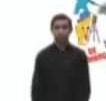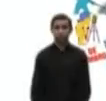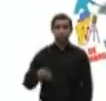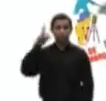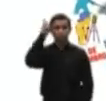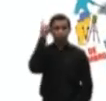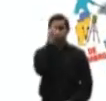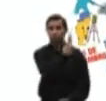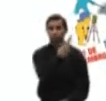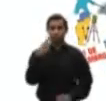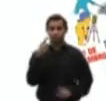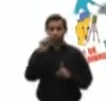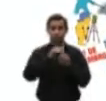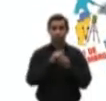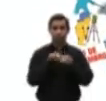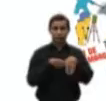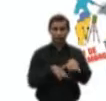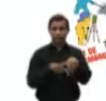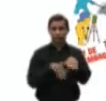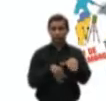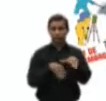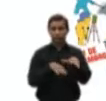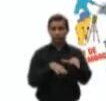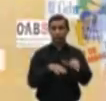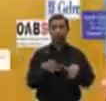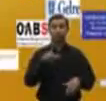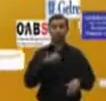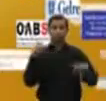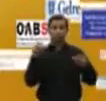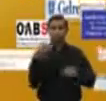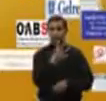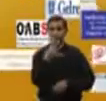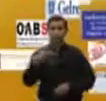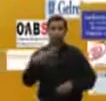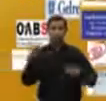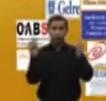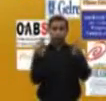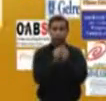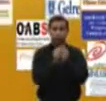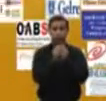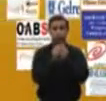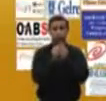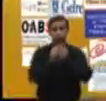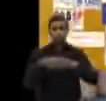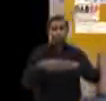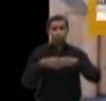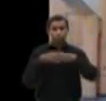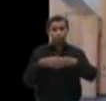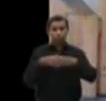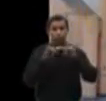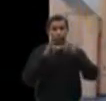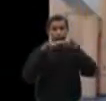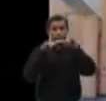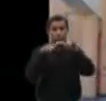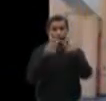No Dia Nacional de Luta da Pessoa com Deficiência, 44 organizações fizeram um grande mutirão de